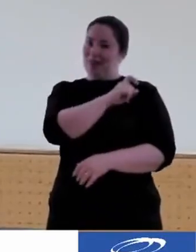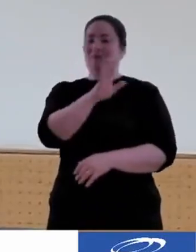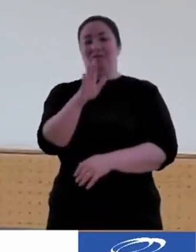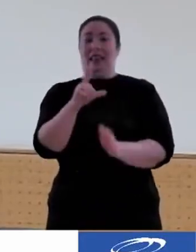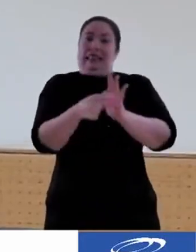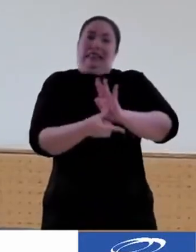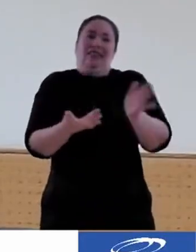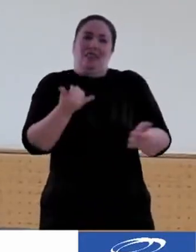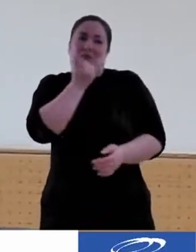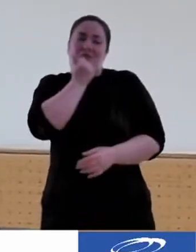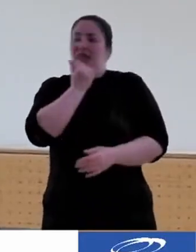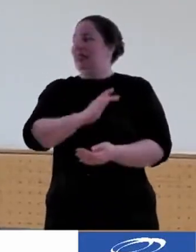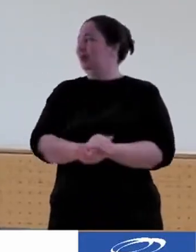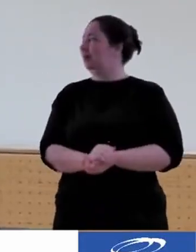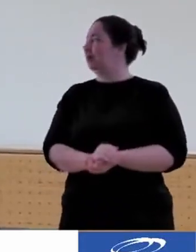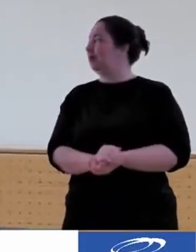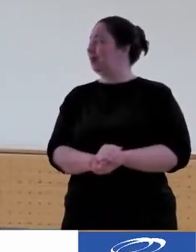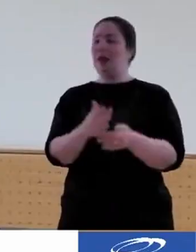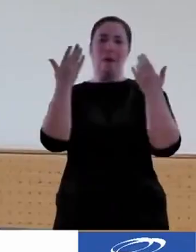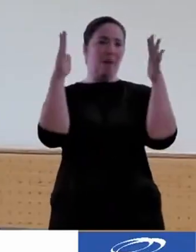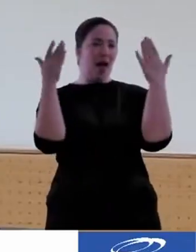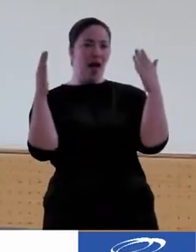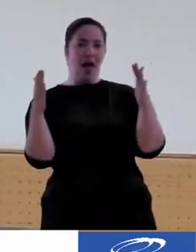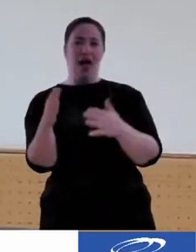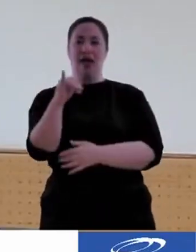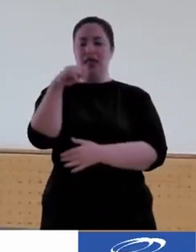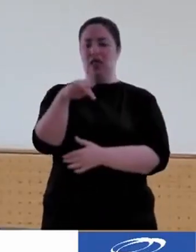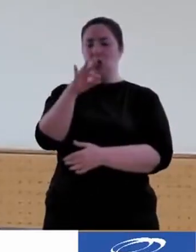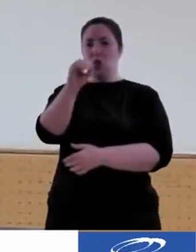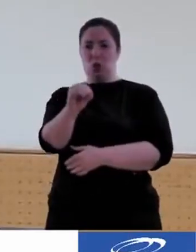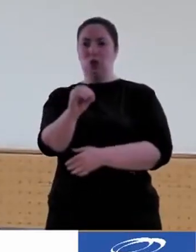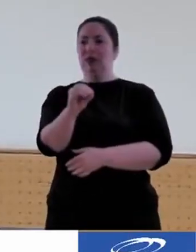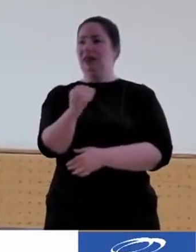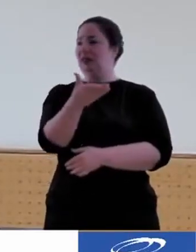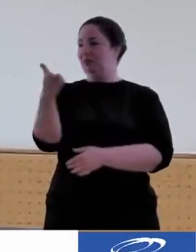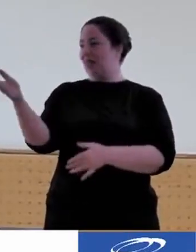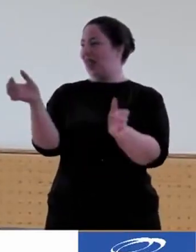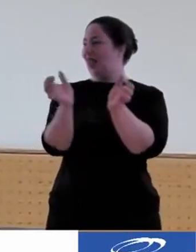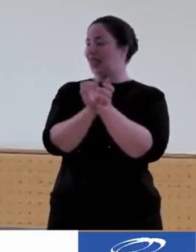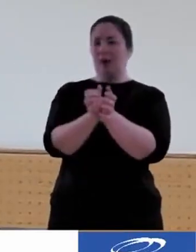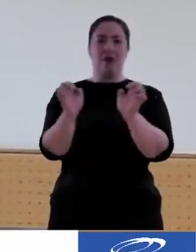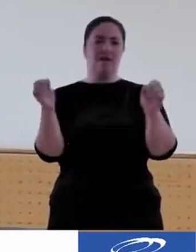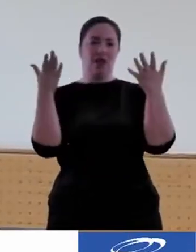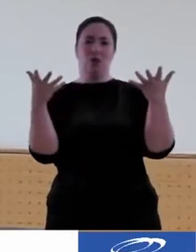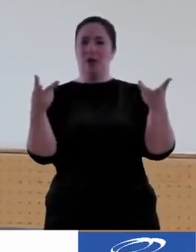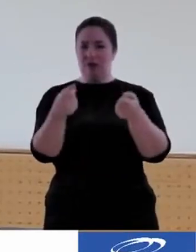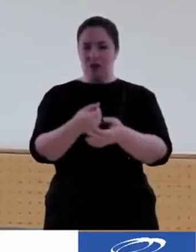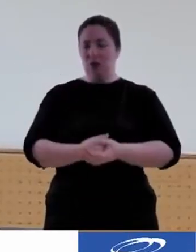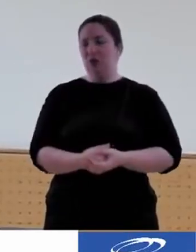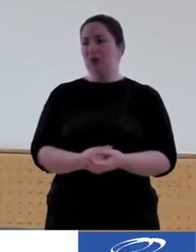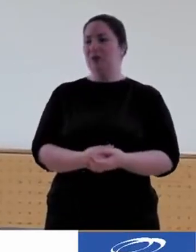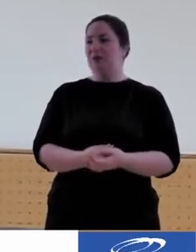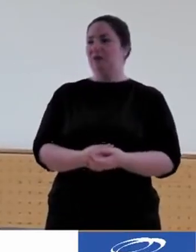pouquinho. Parabenizar o Into, ao Gabi, toda a equipe do Into pelo evento. A